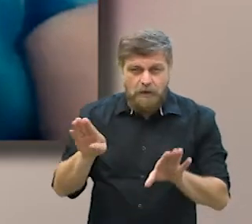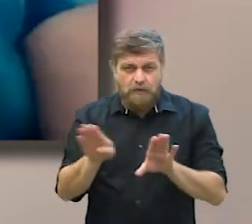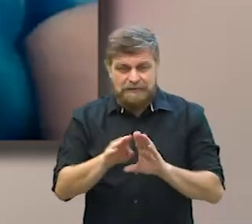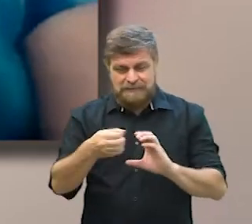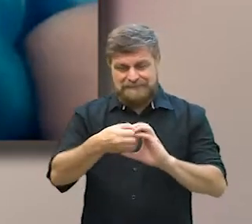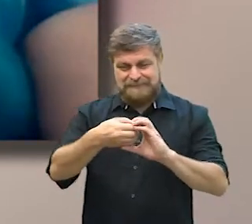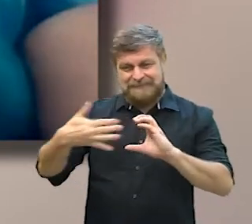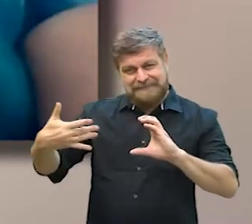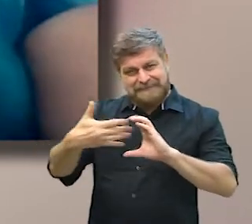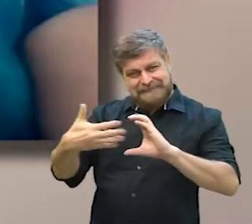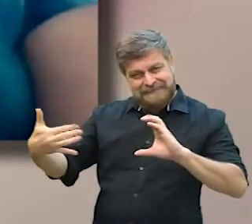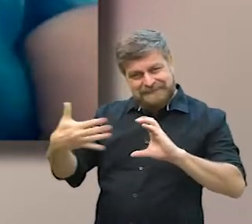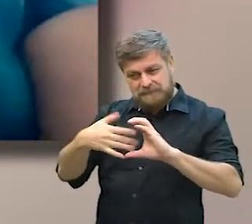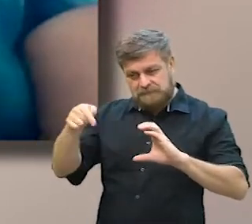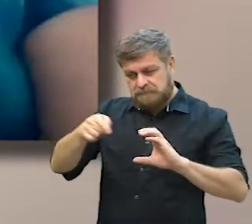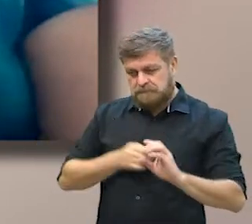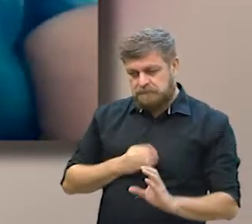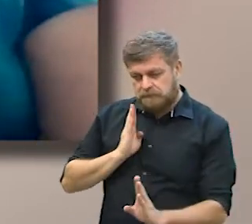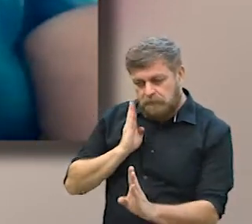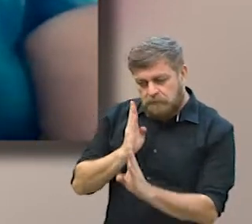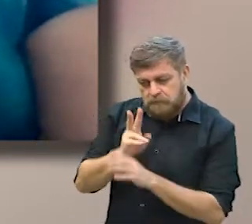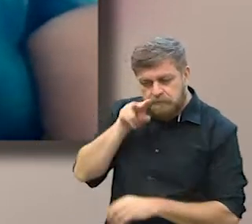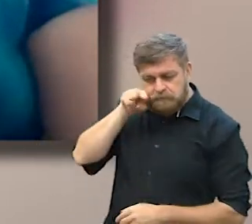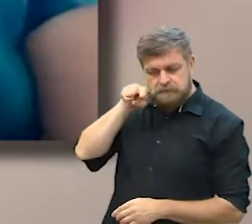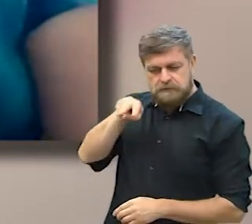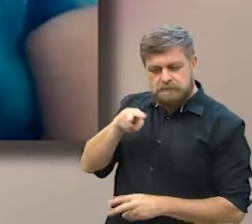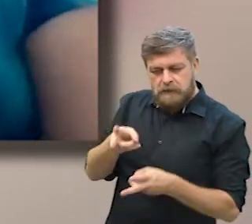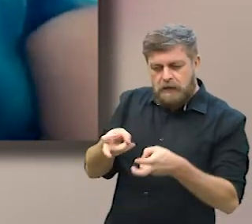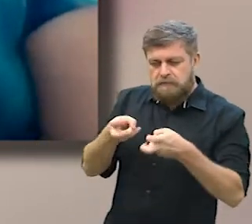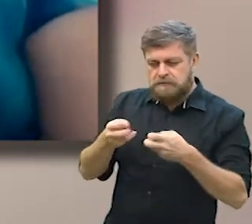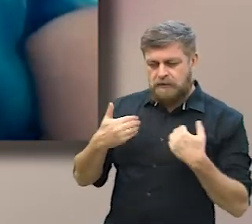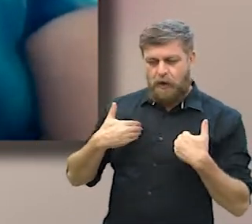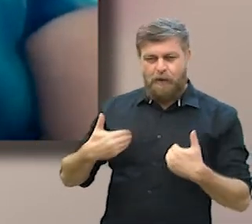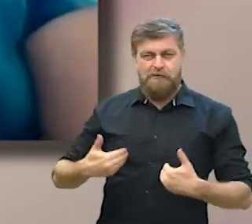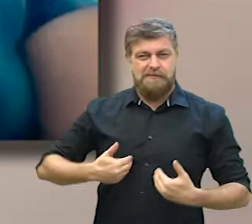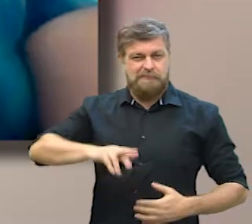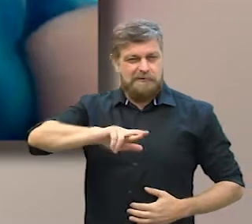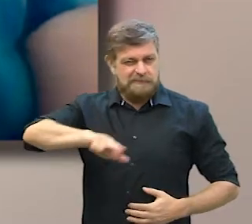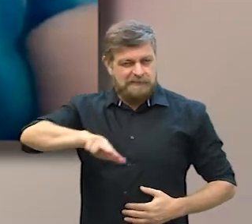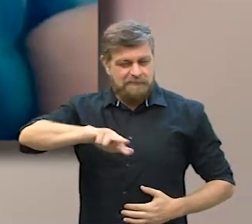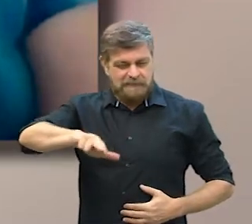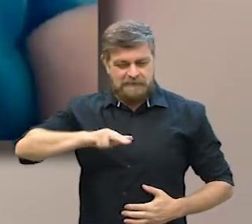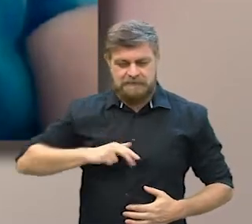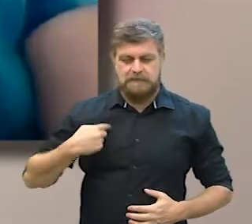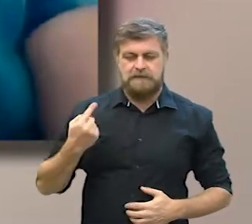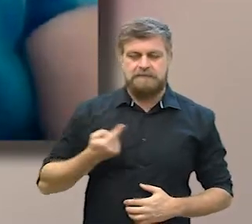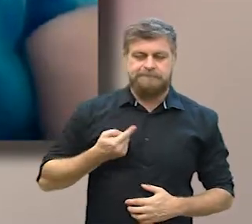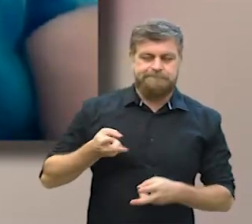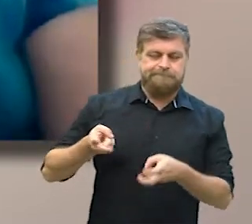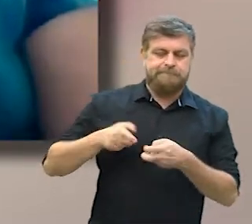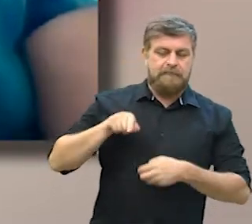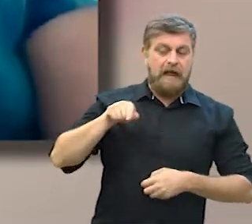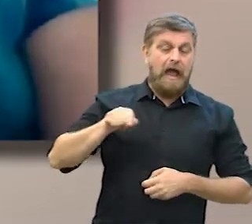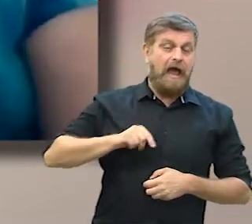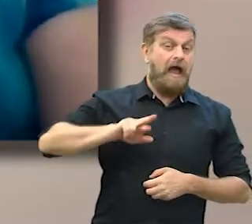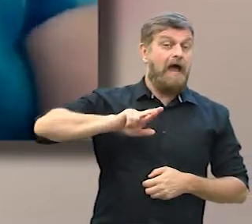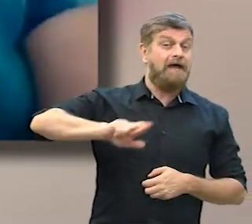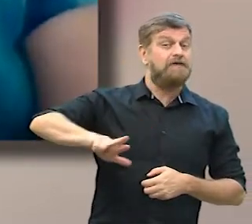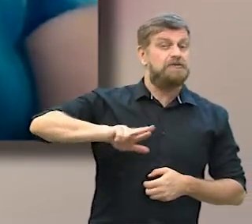outras síndromes, né? Que tem realmente o aspecto físico realmente já nos diz de